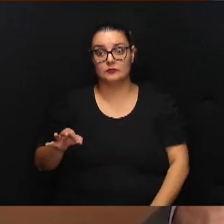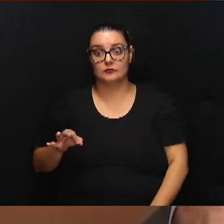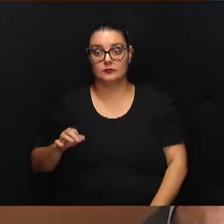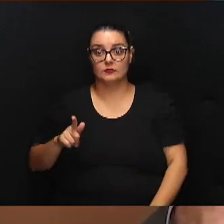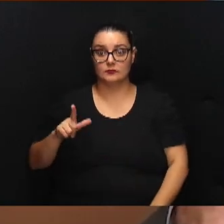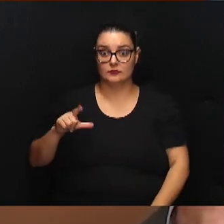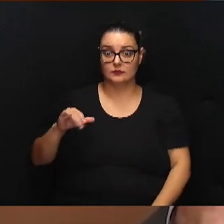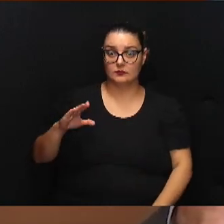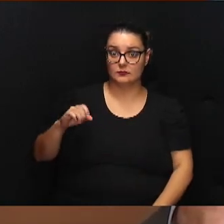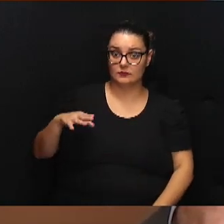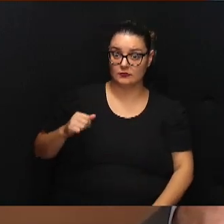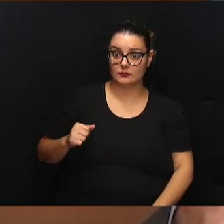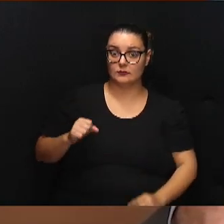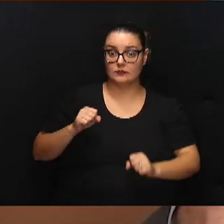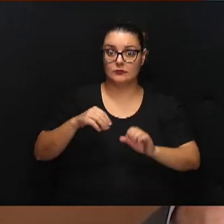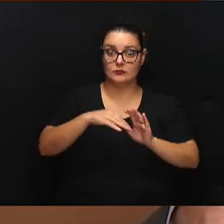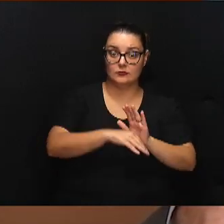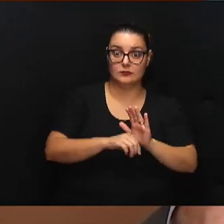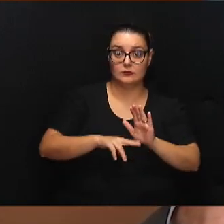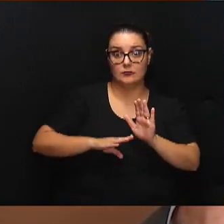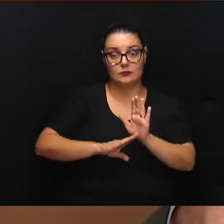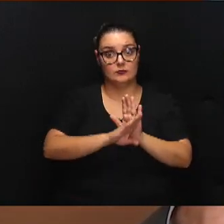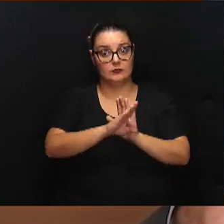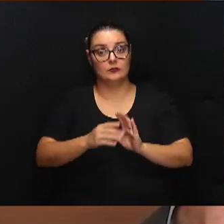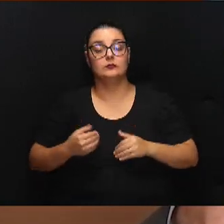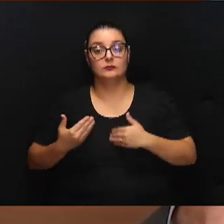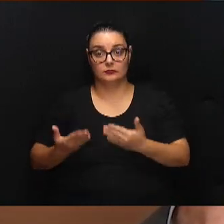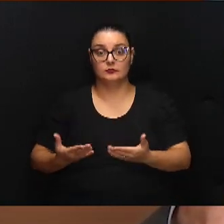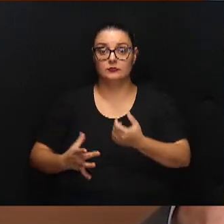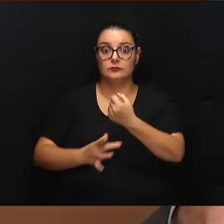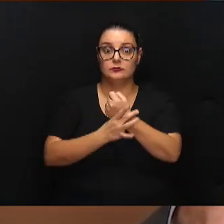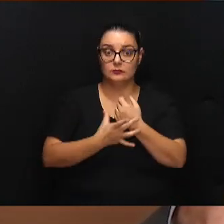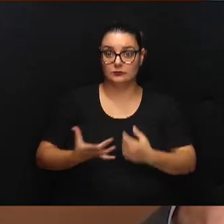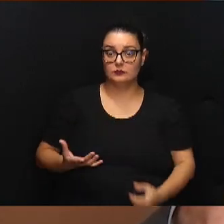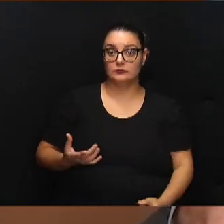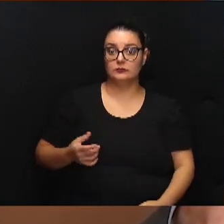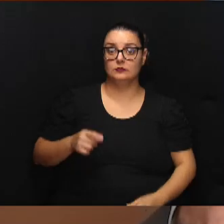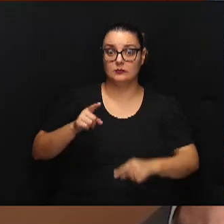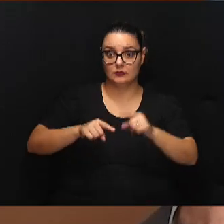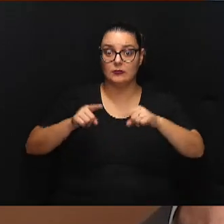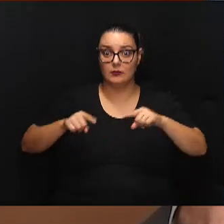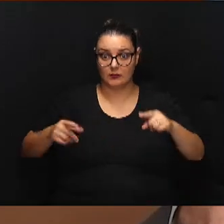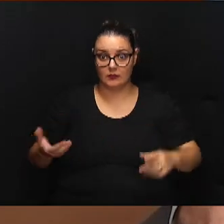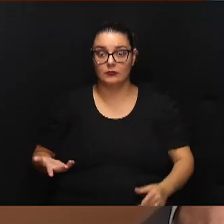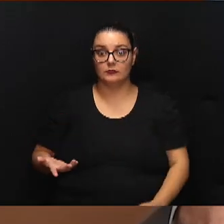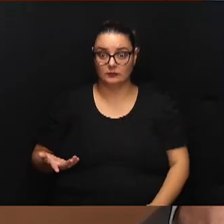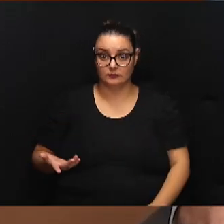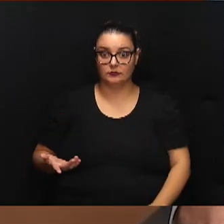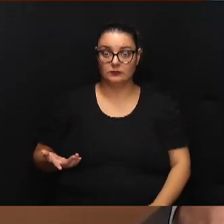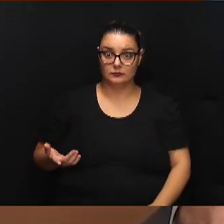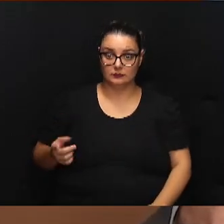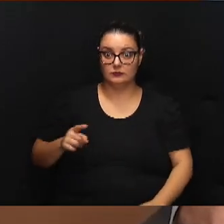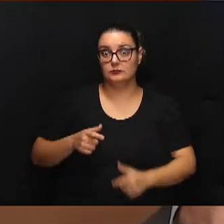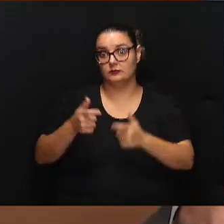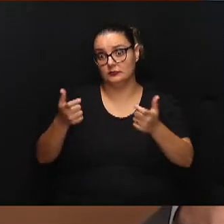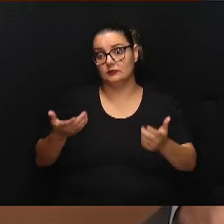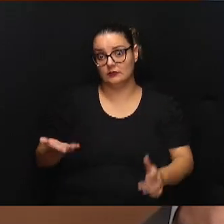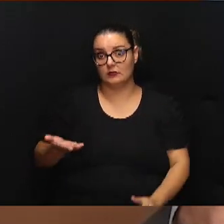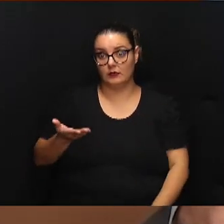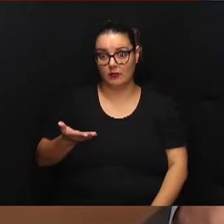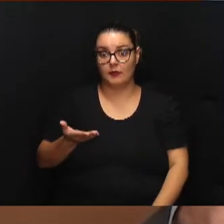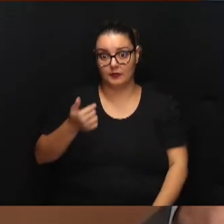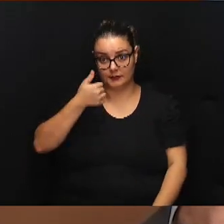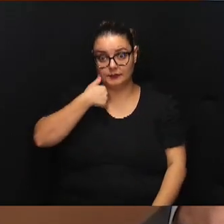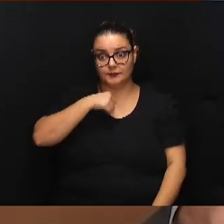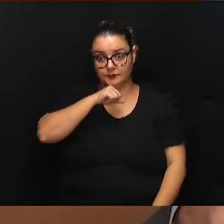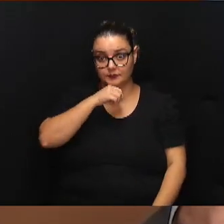está para cair, está para subir, e isso traz muito mais segurança para essas oscilações não serem tão grandes. Aqui, né, uma mãe,